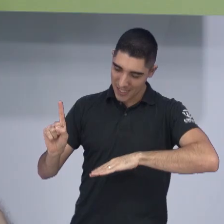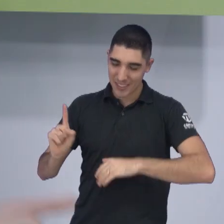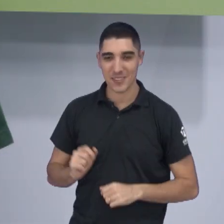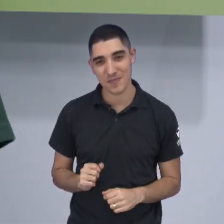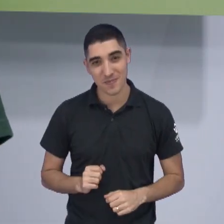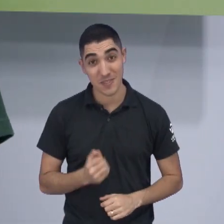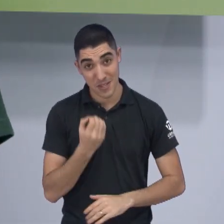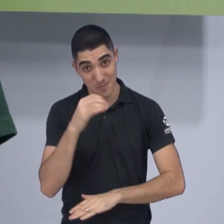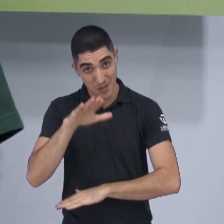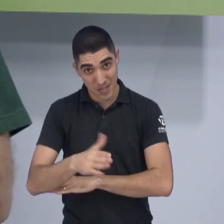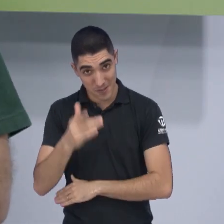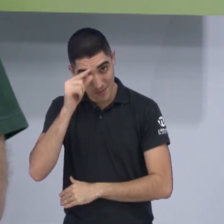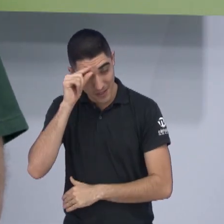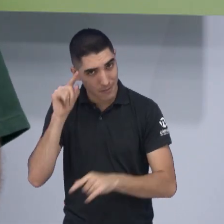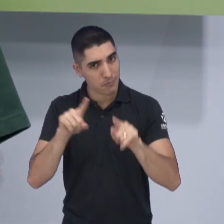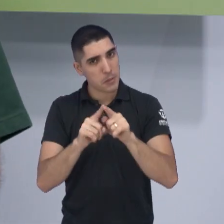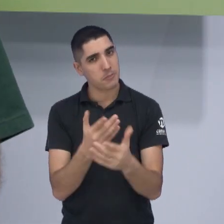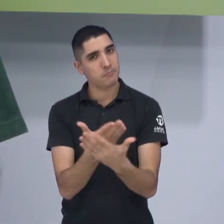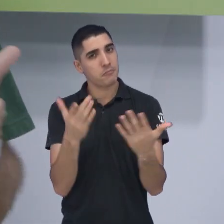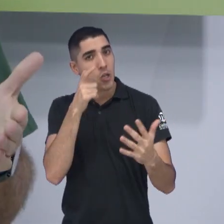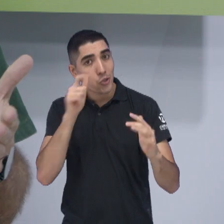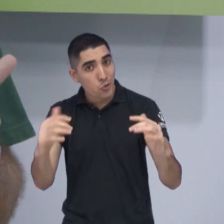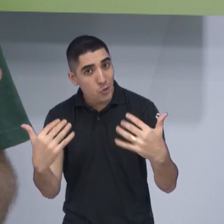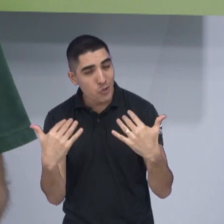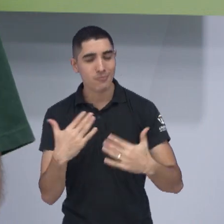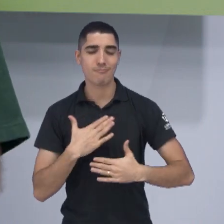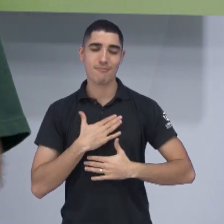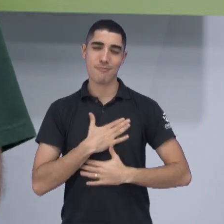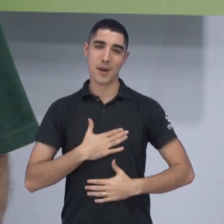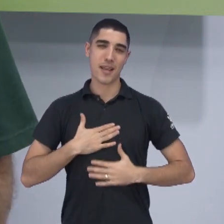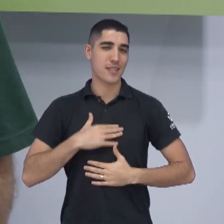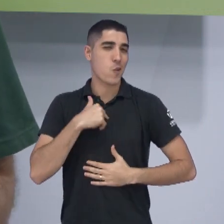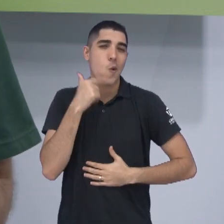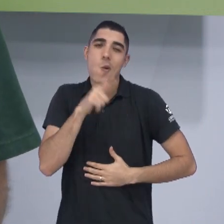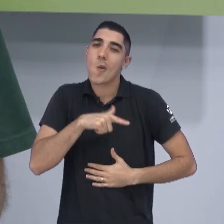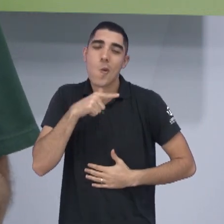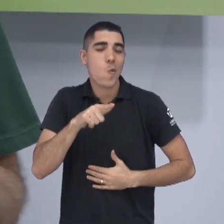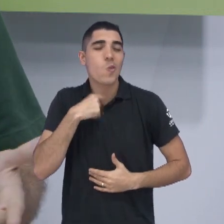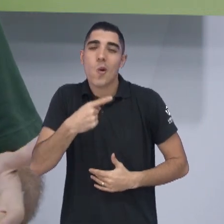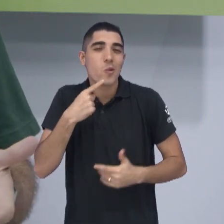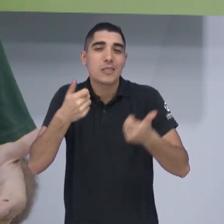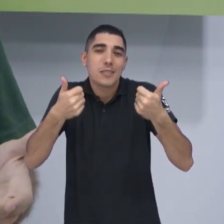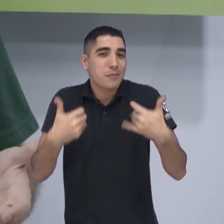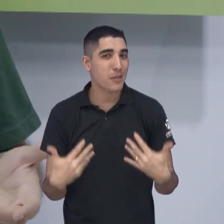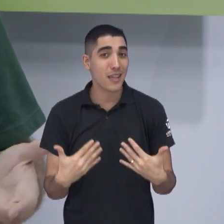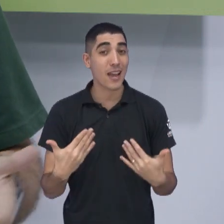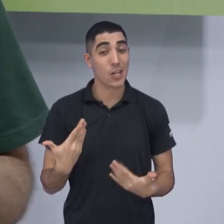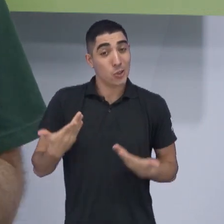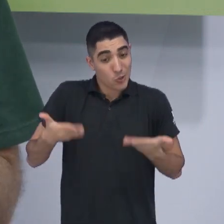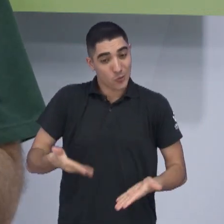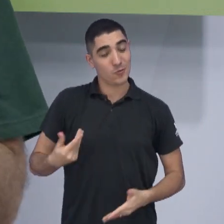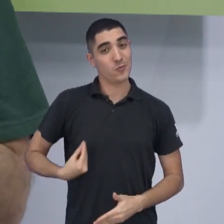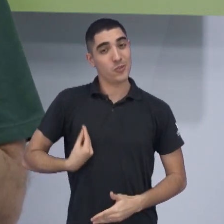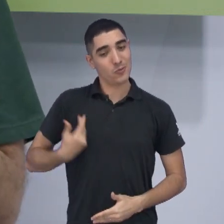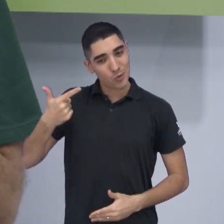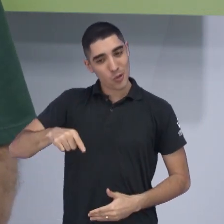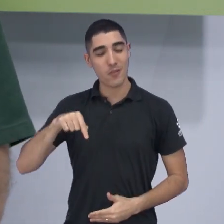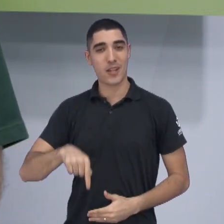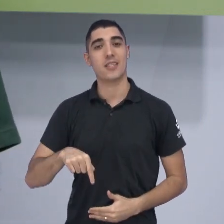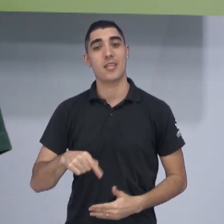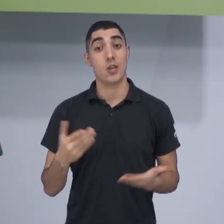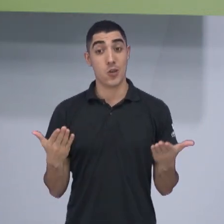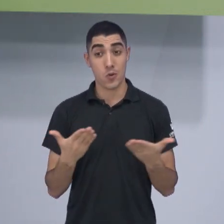tarde. Boa tarde, Vieira. Boa tarde a você aí de casa. Como sempre, é um prazer inenarrável estar em mais um Hora do Esporte neste